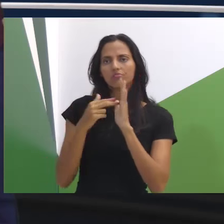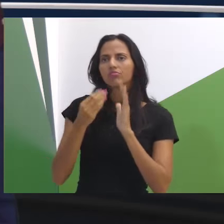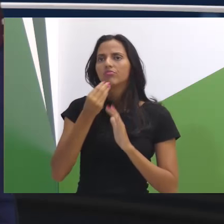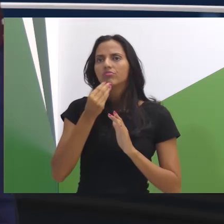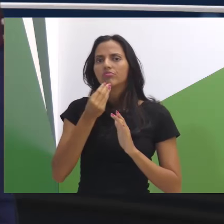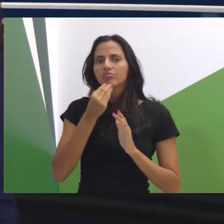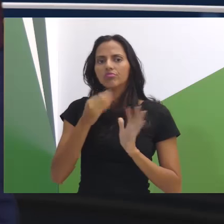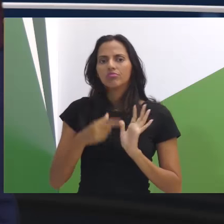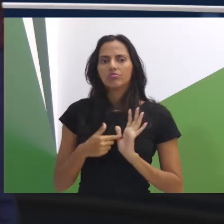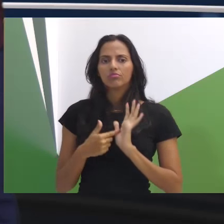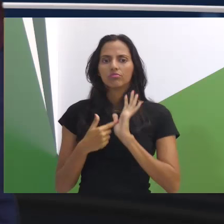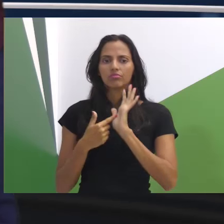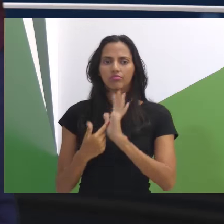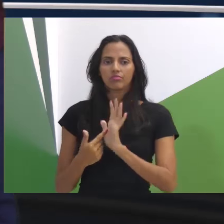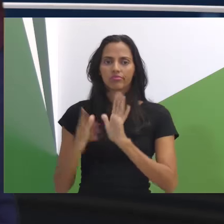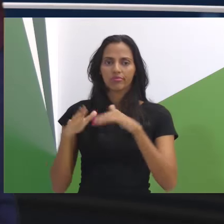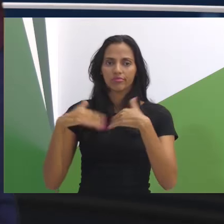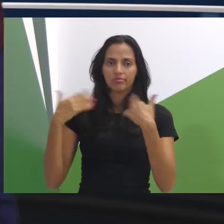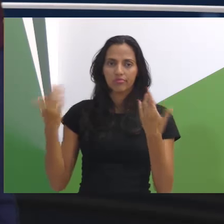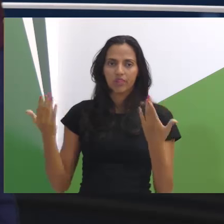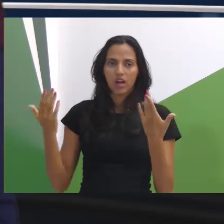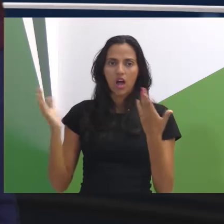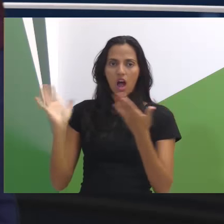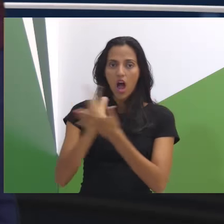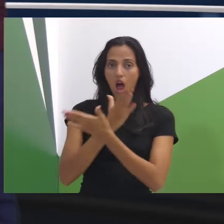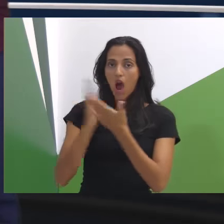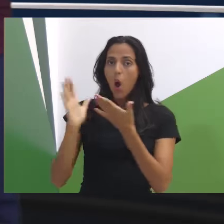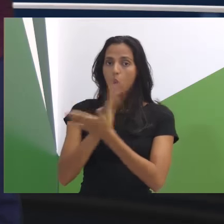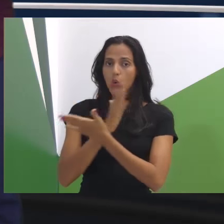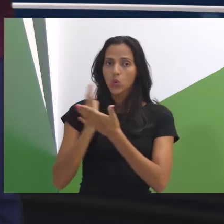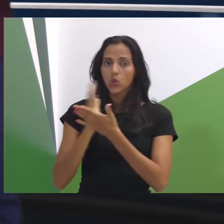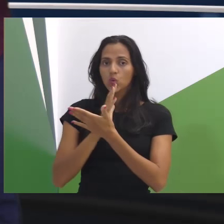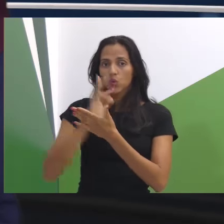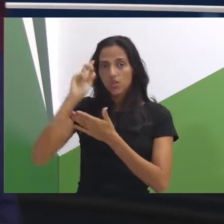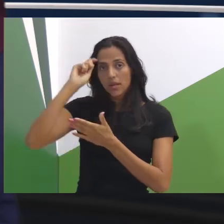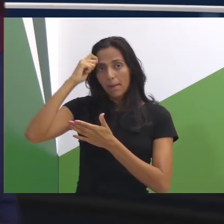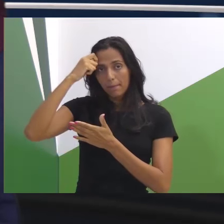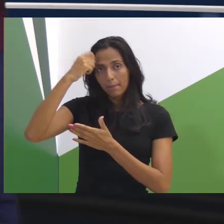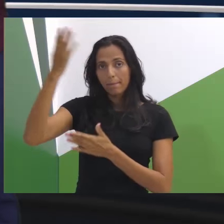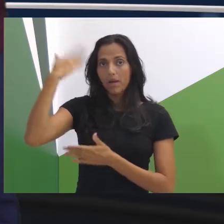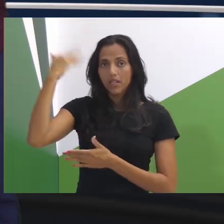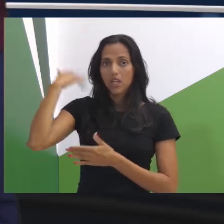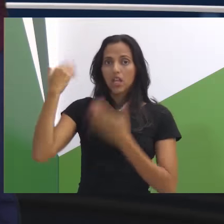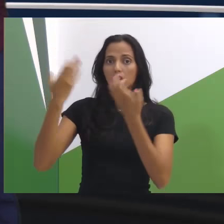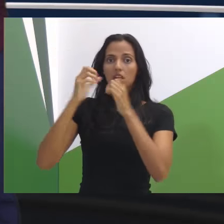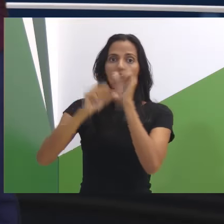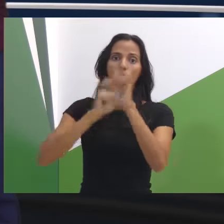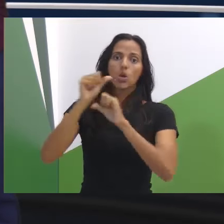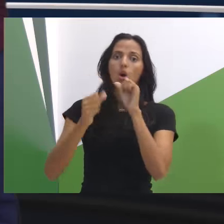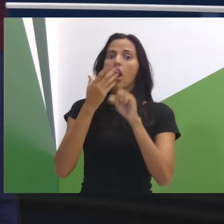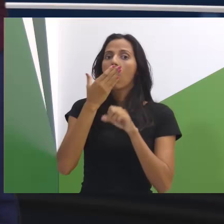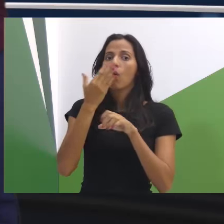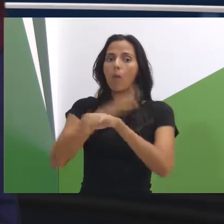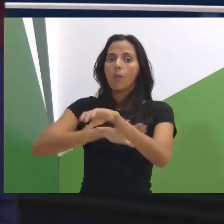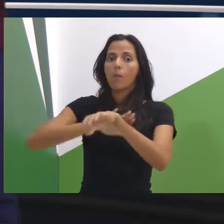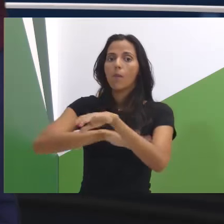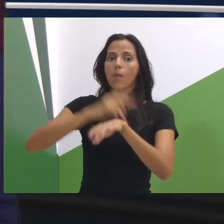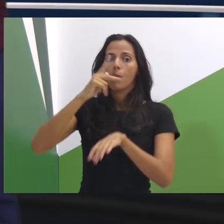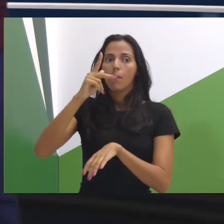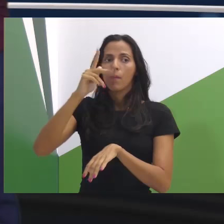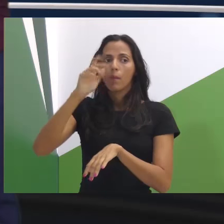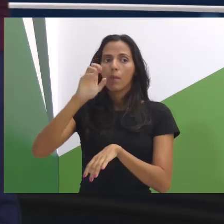se branquear, tentava mudar a sua roupa, tentava mudar o seu estilo de vida,